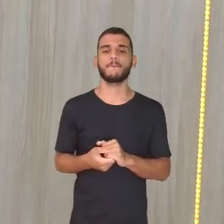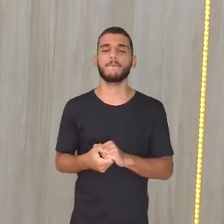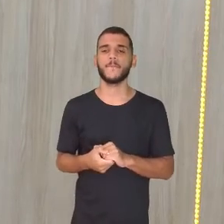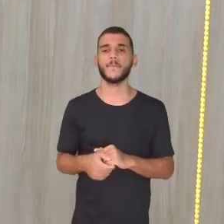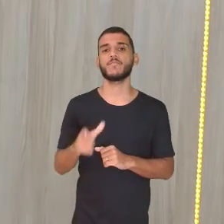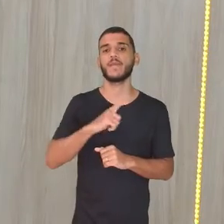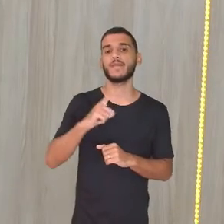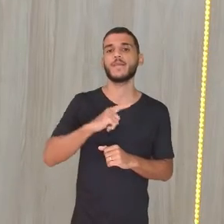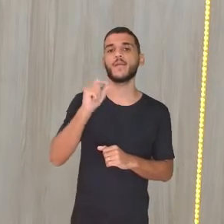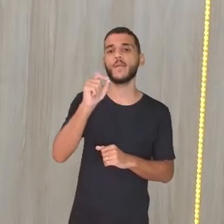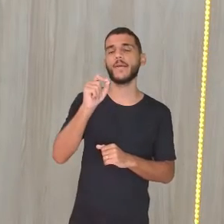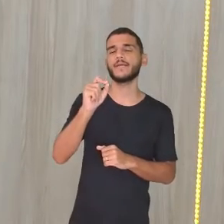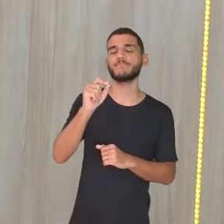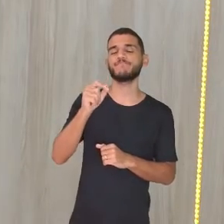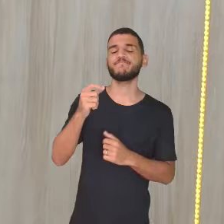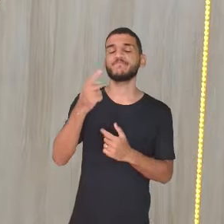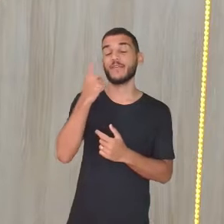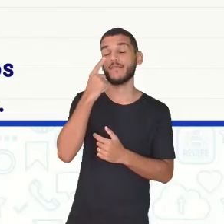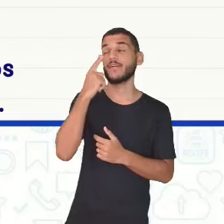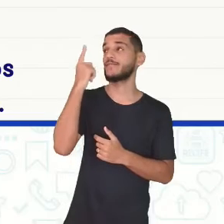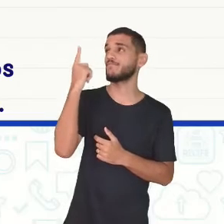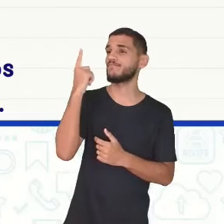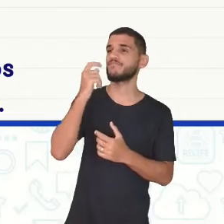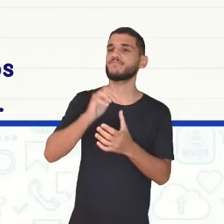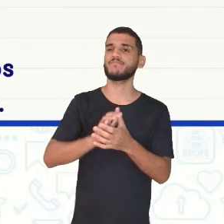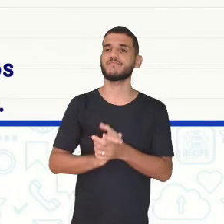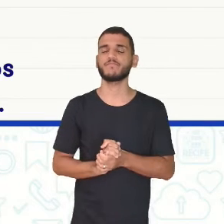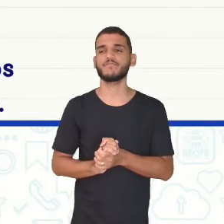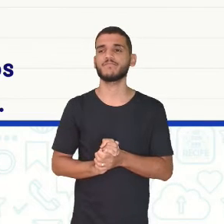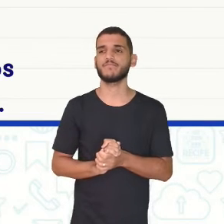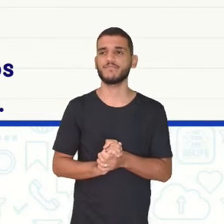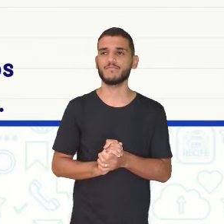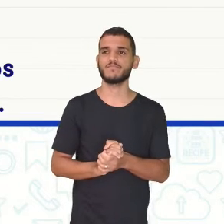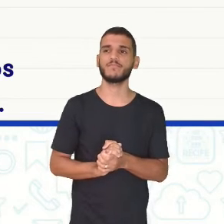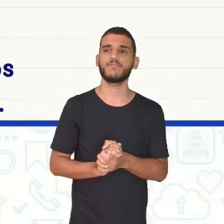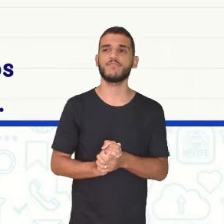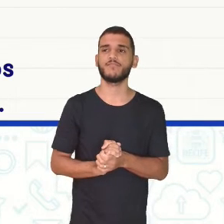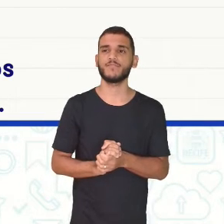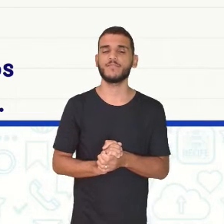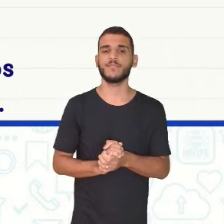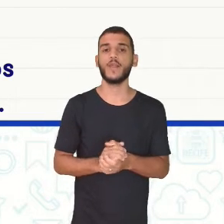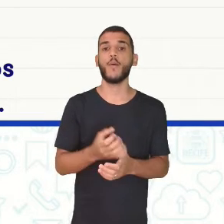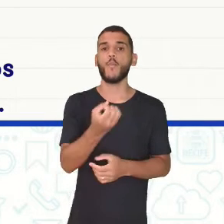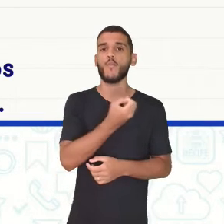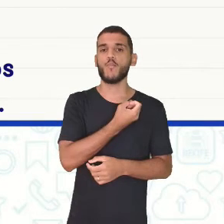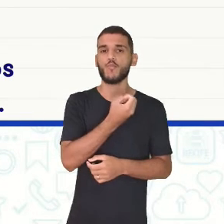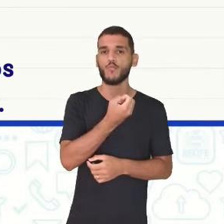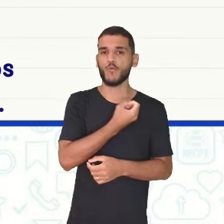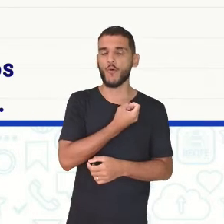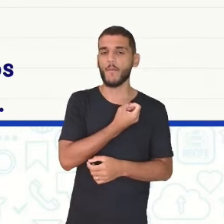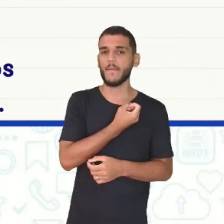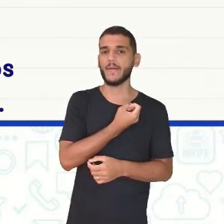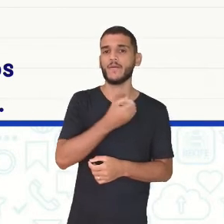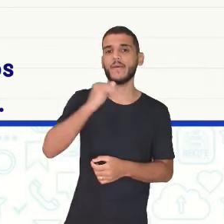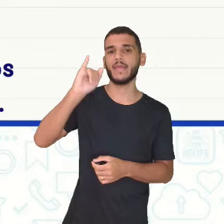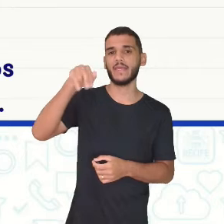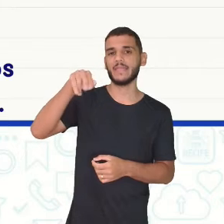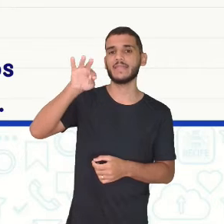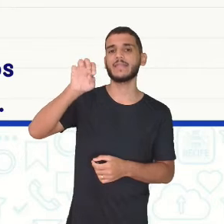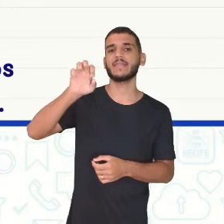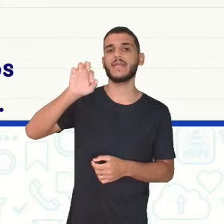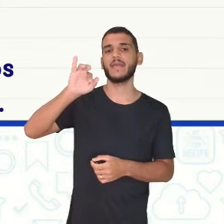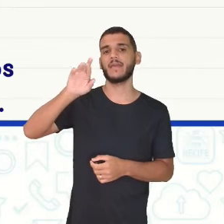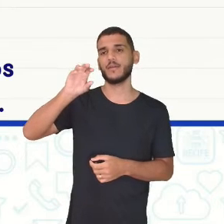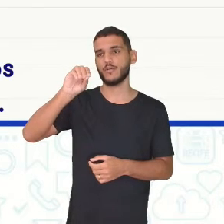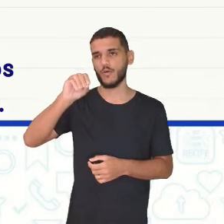números racionais. E aqui eu estou mostrando para você que um número inteiro, ele é um número racional, tá? Pode